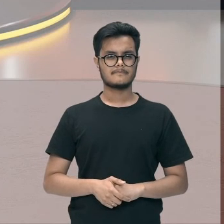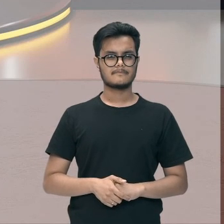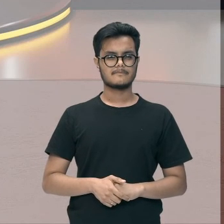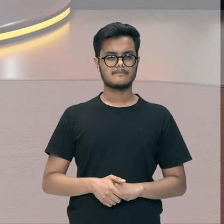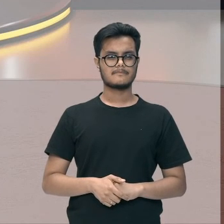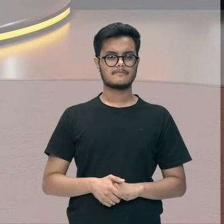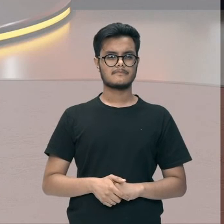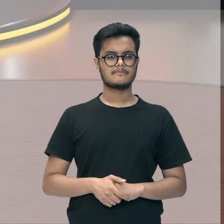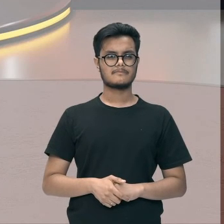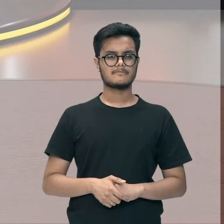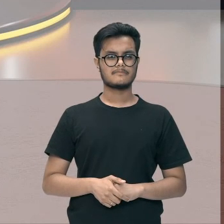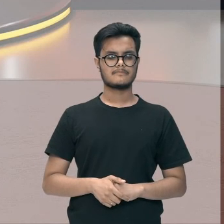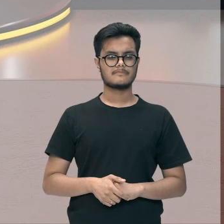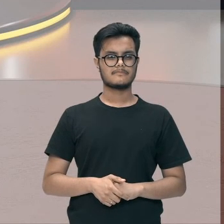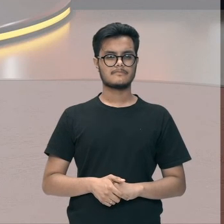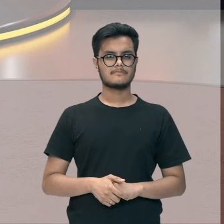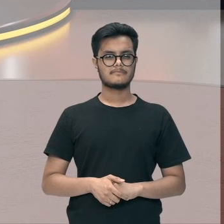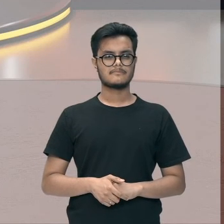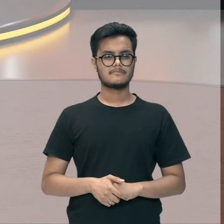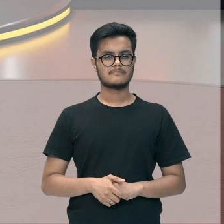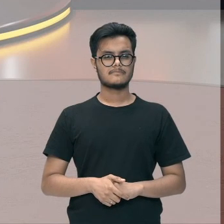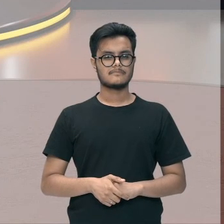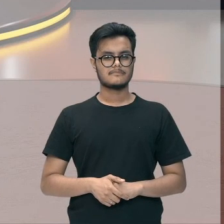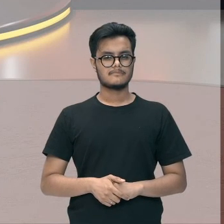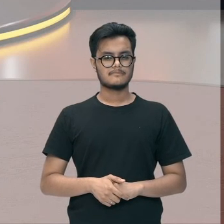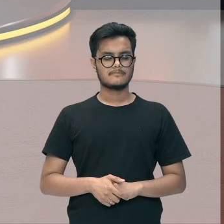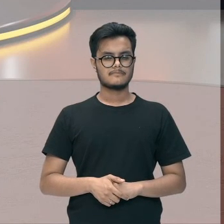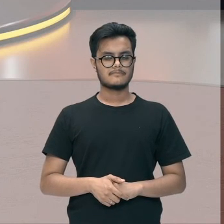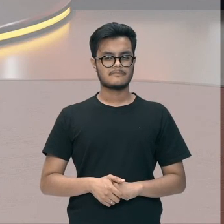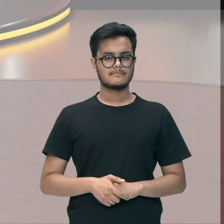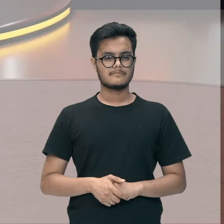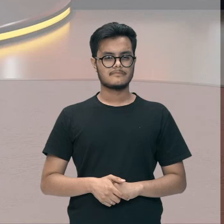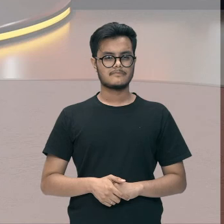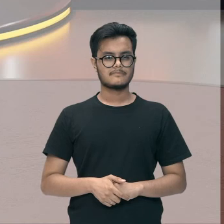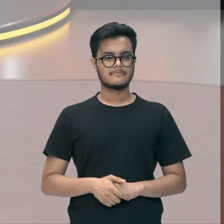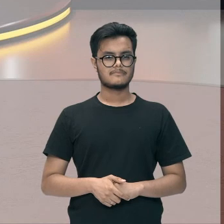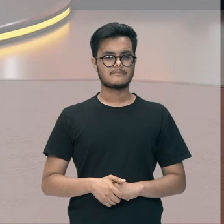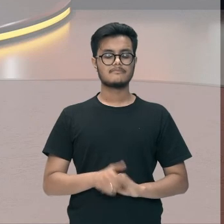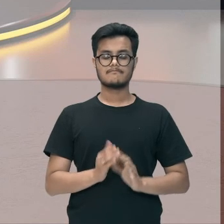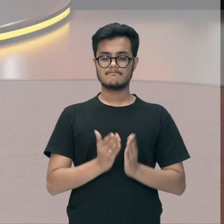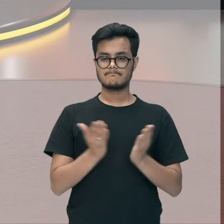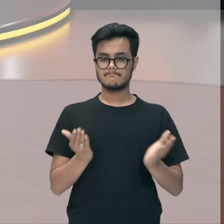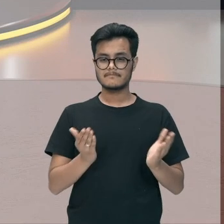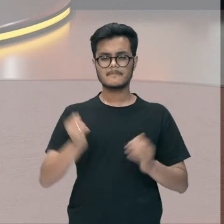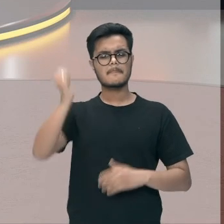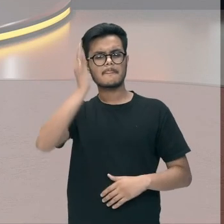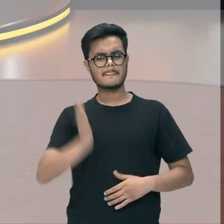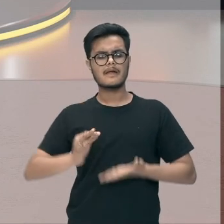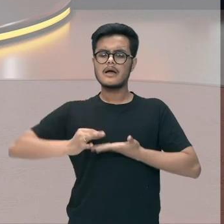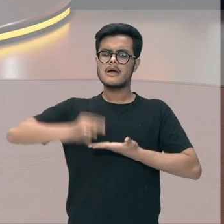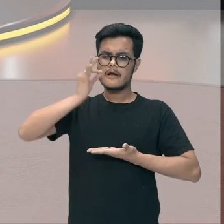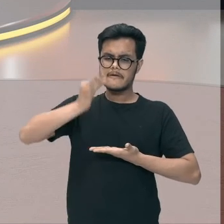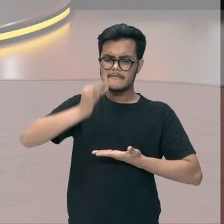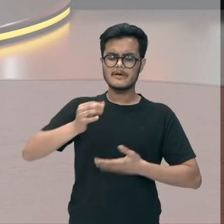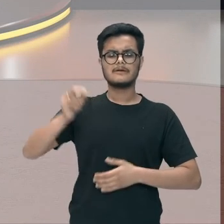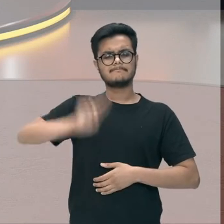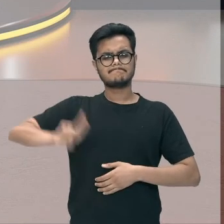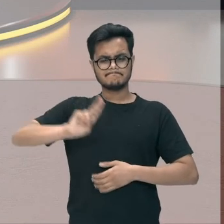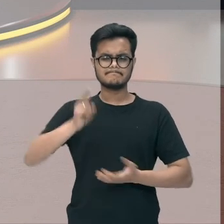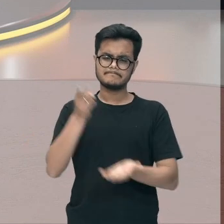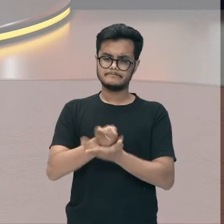com um modal apenas. Vejam lá, como o Brasil estava produzindo muito café e